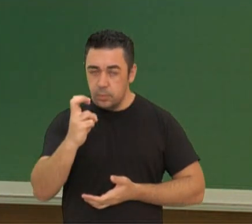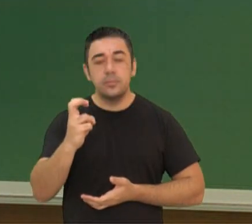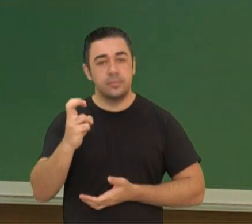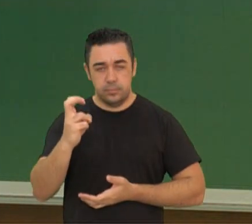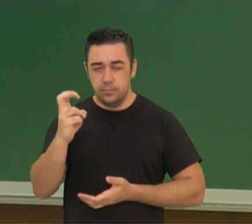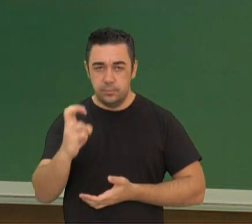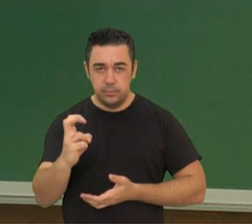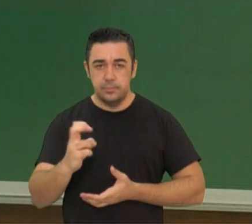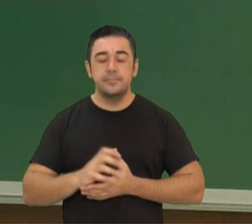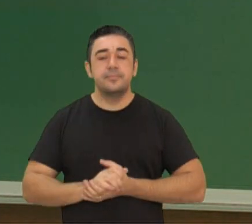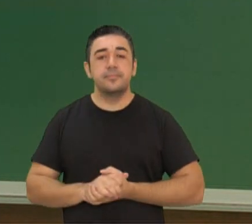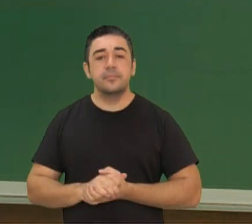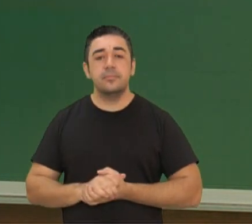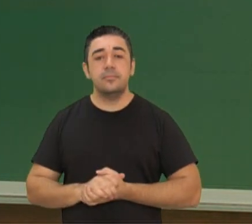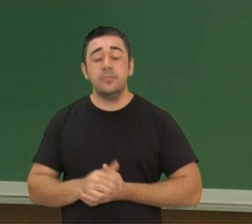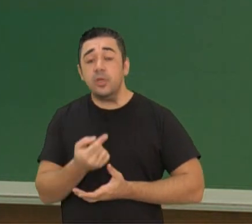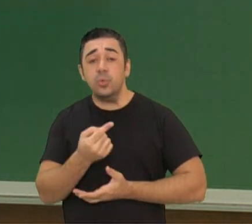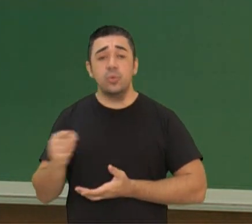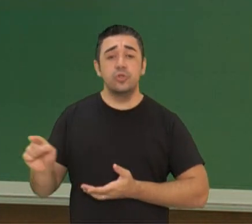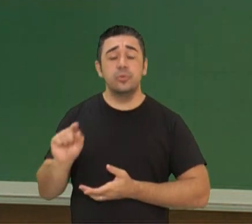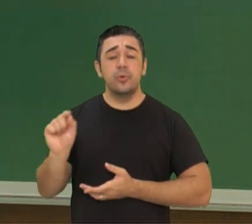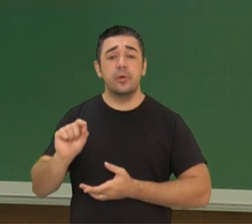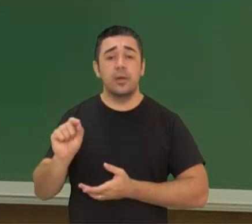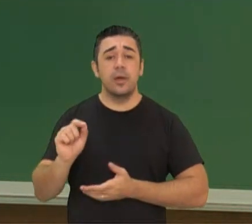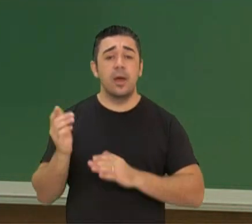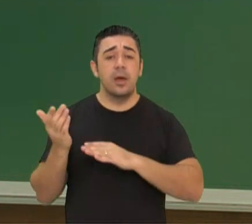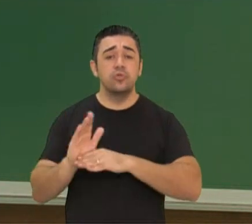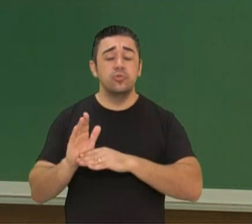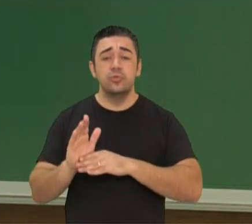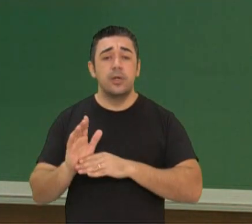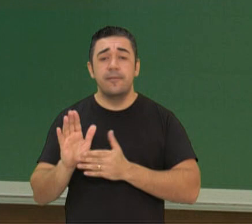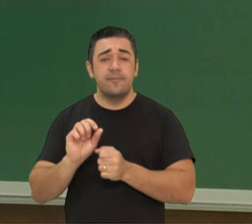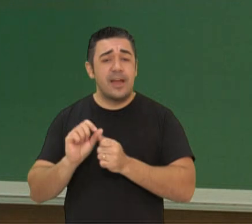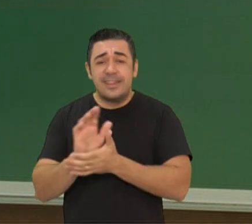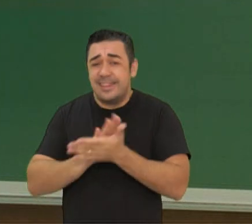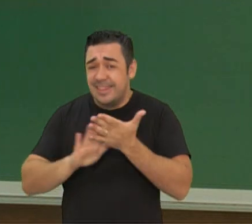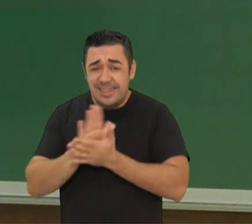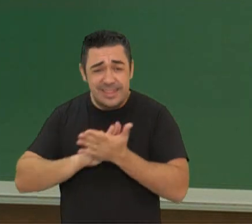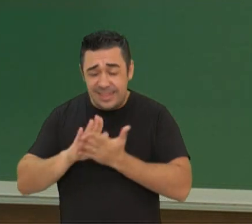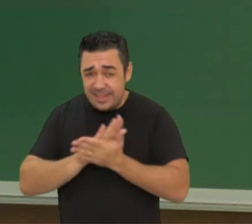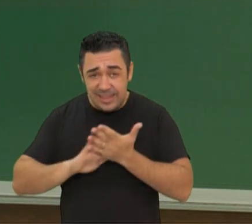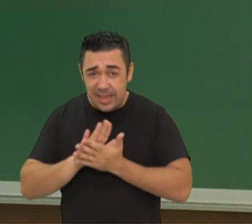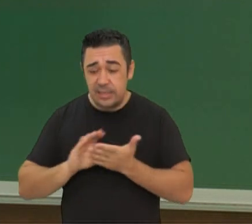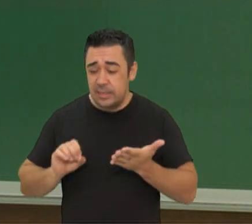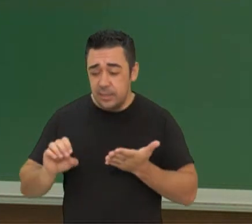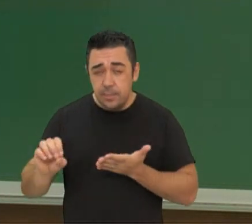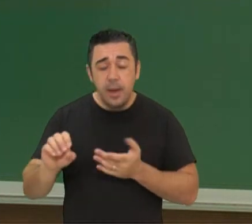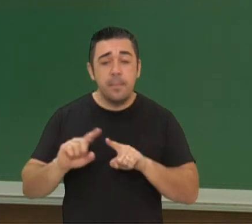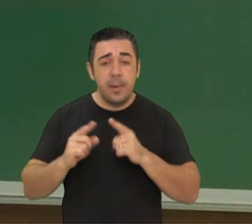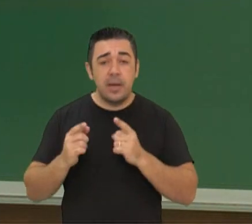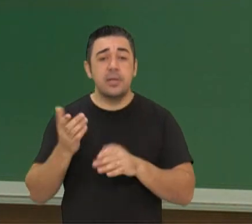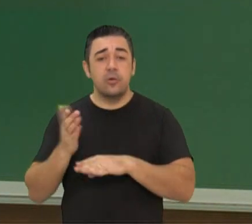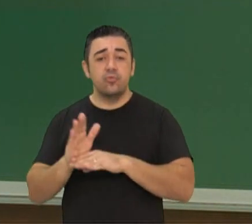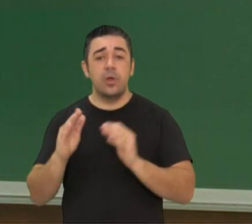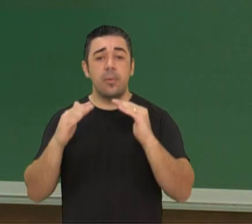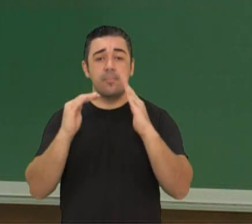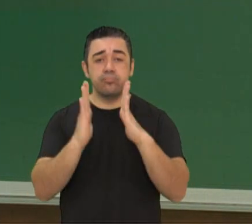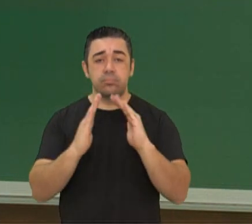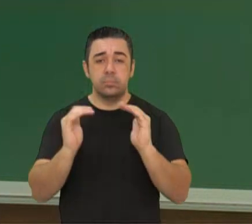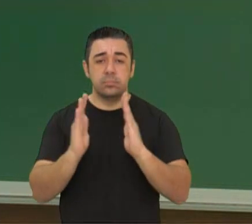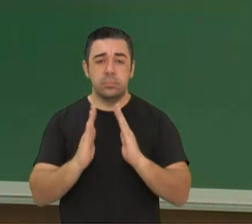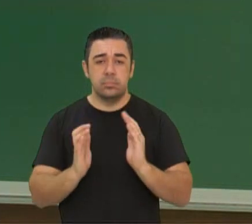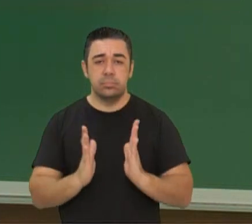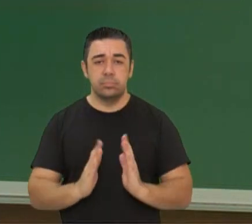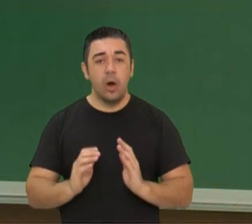no nosso quarto parênteses. E último, embora ele não produza nenhum tipo de enzima, mas os movimentos que